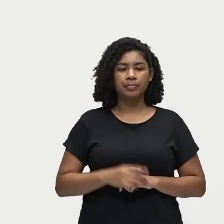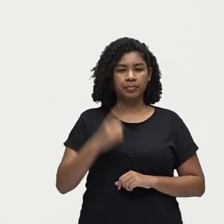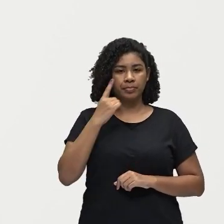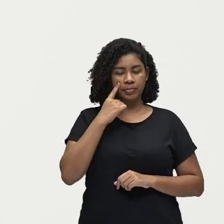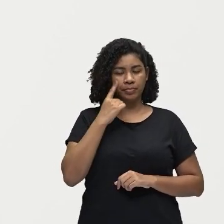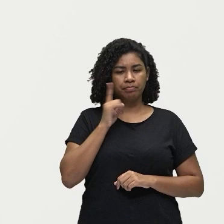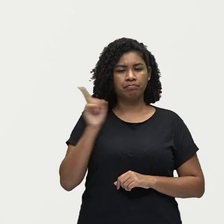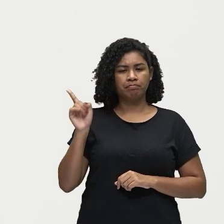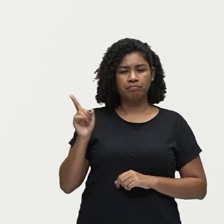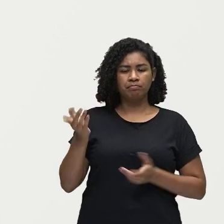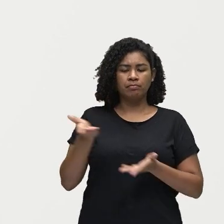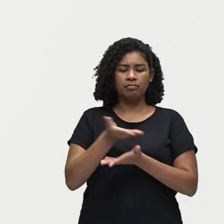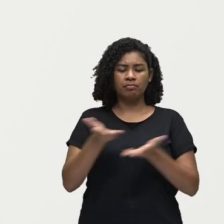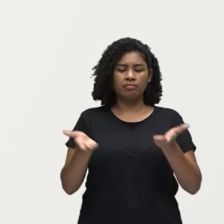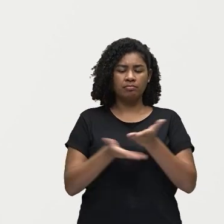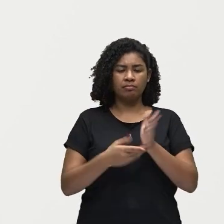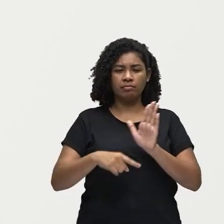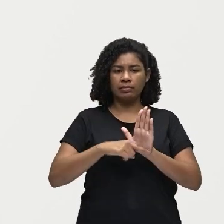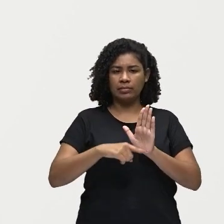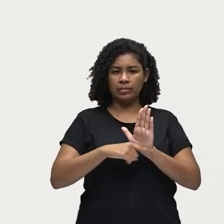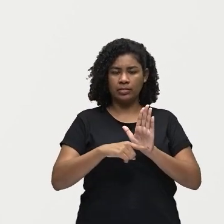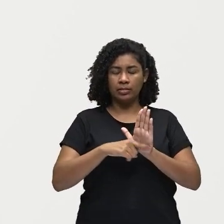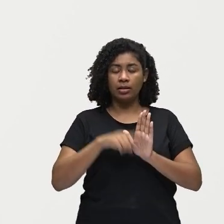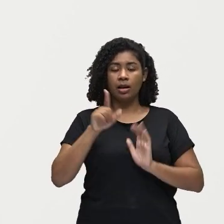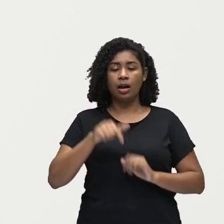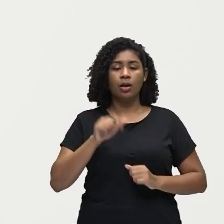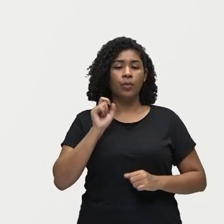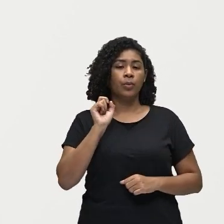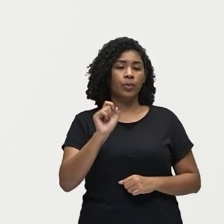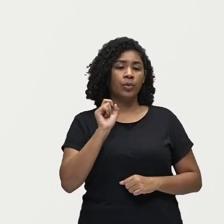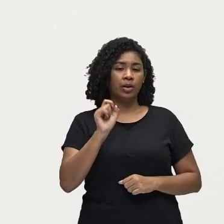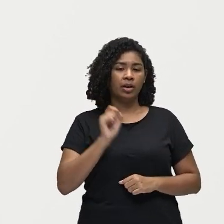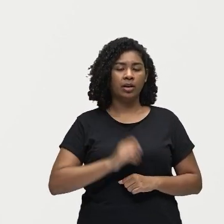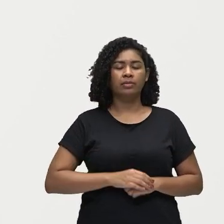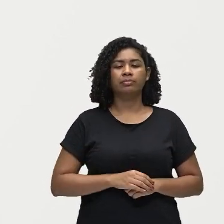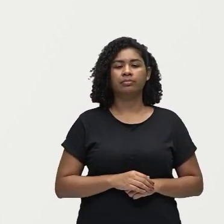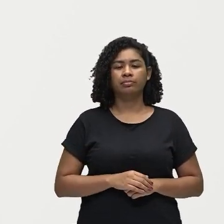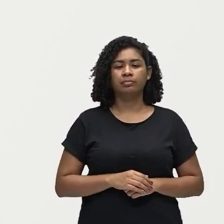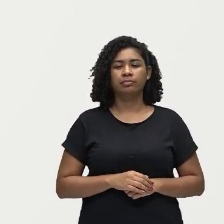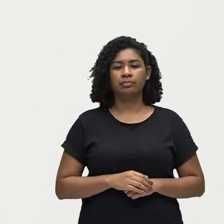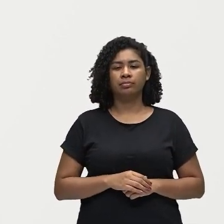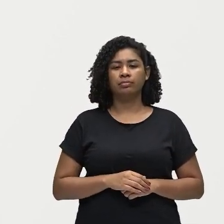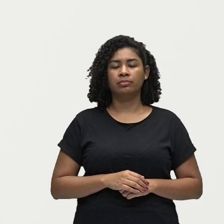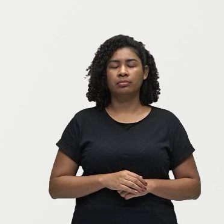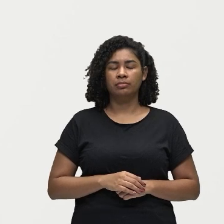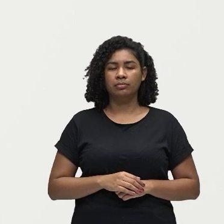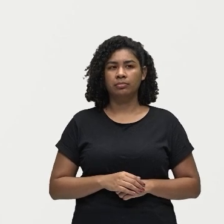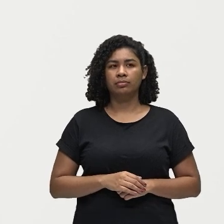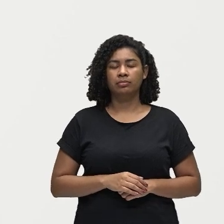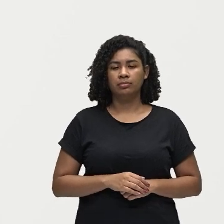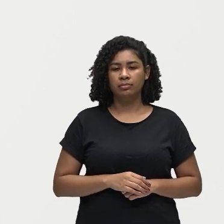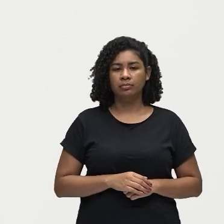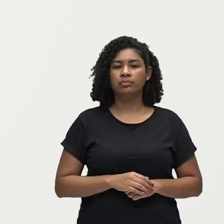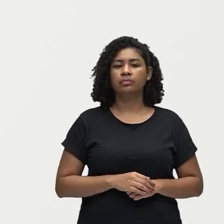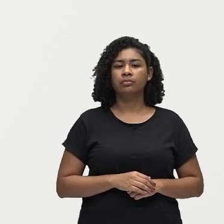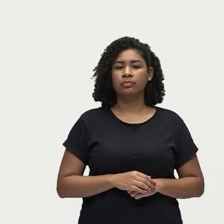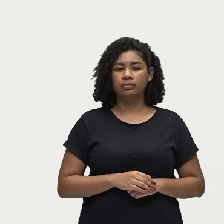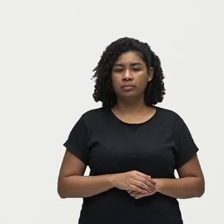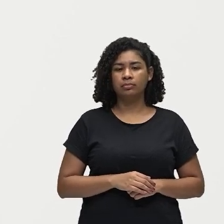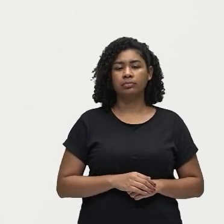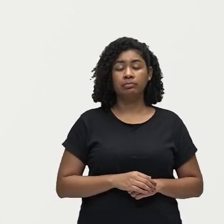de relação desarmônica é aquela bem característica, em que uma espécie ela é